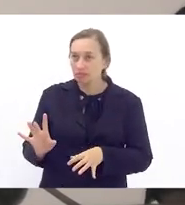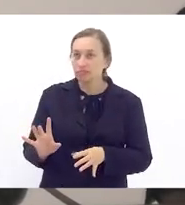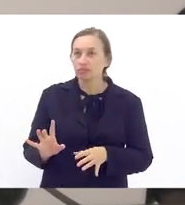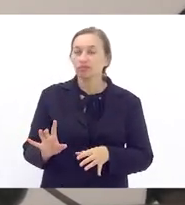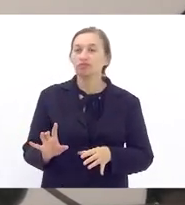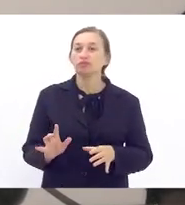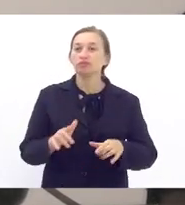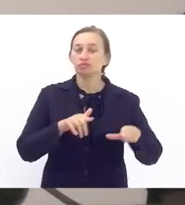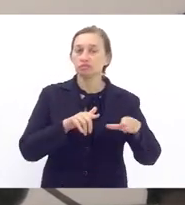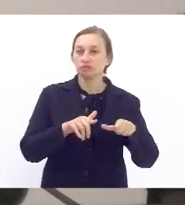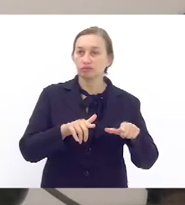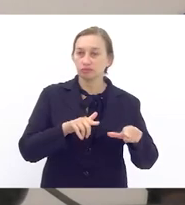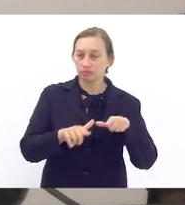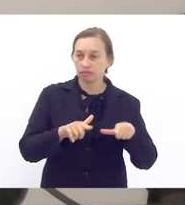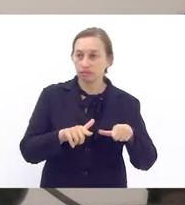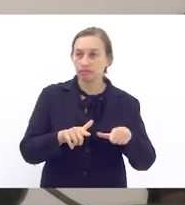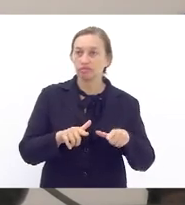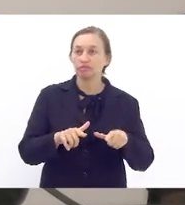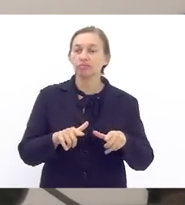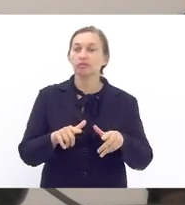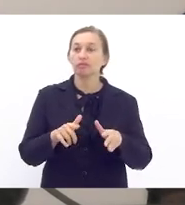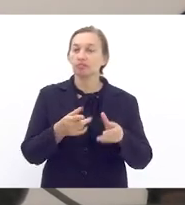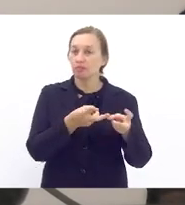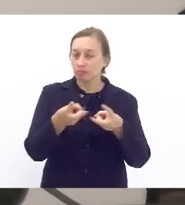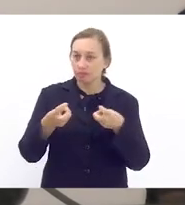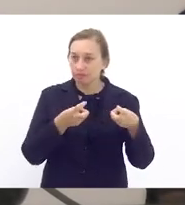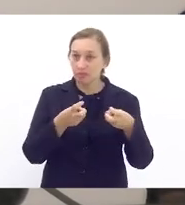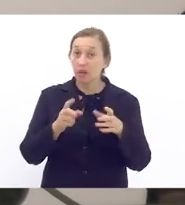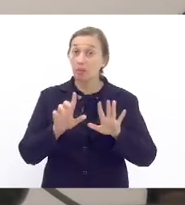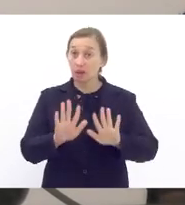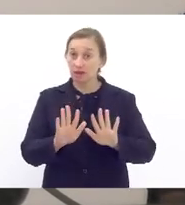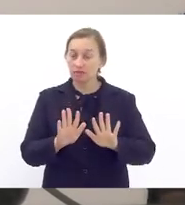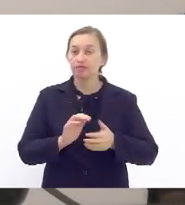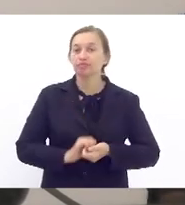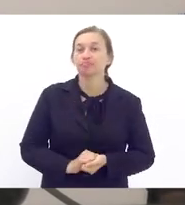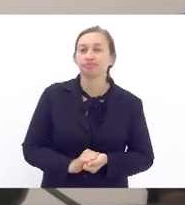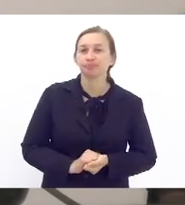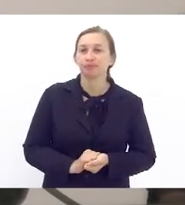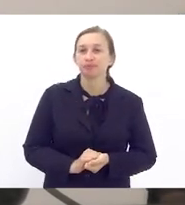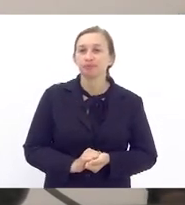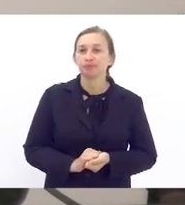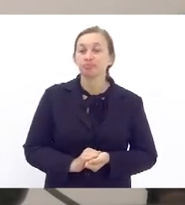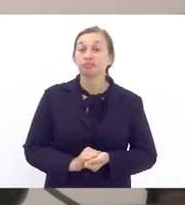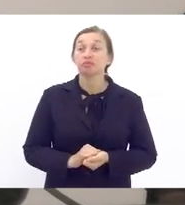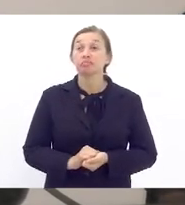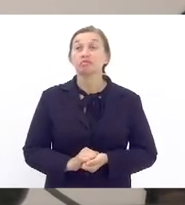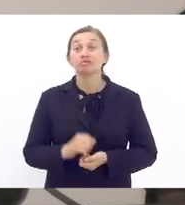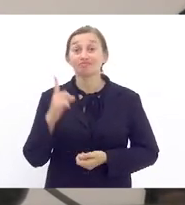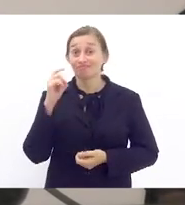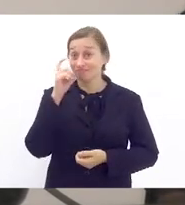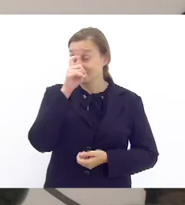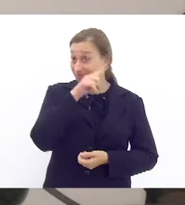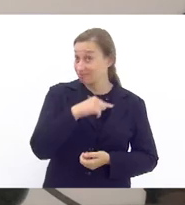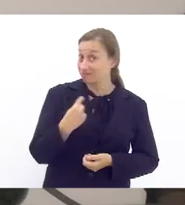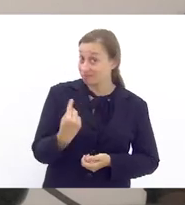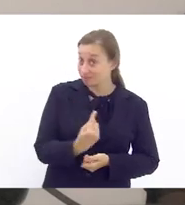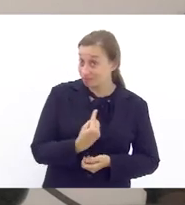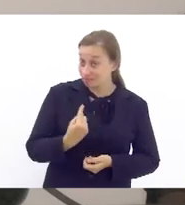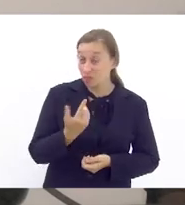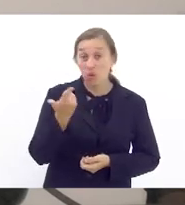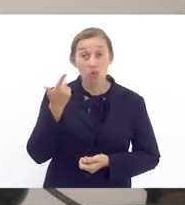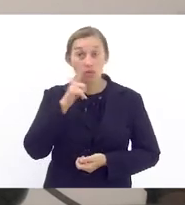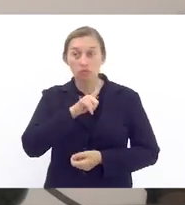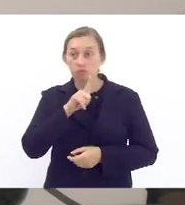sua atribuição, para verificar. Sendo que é de extrema dificuldade para a gente